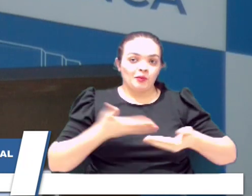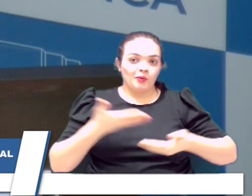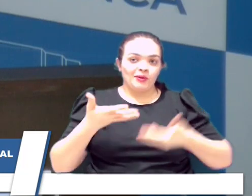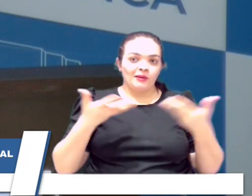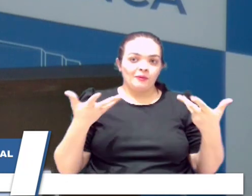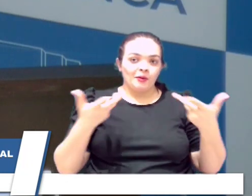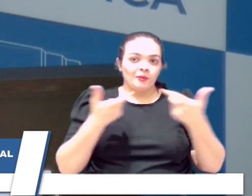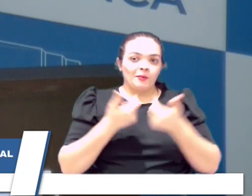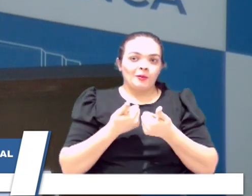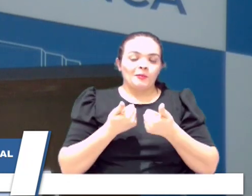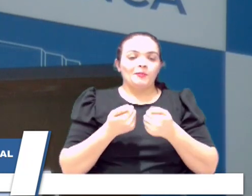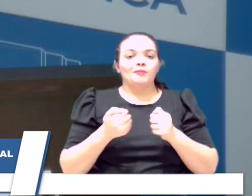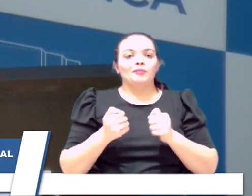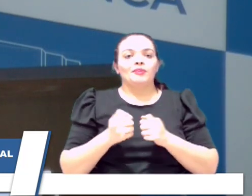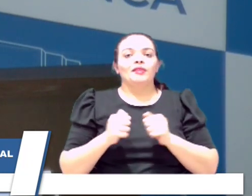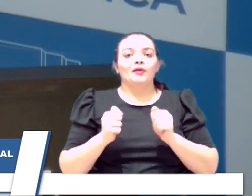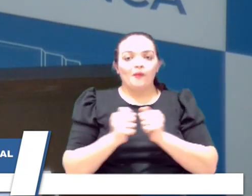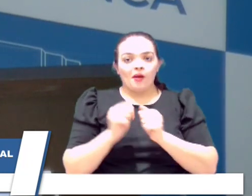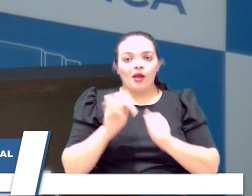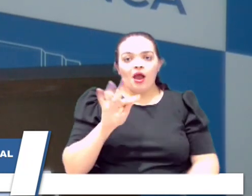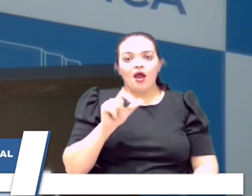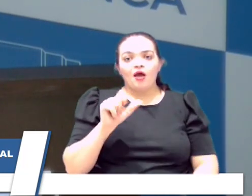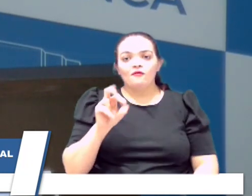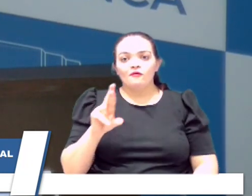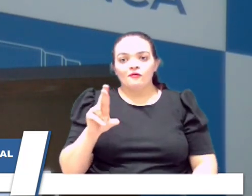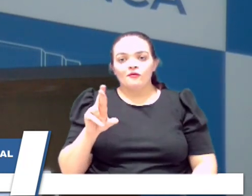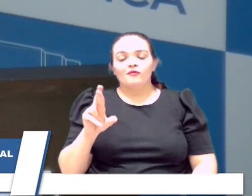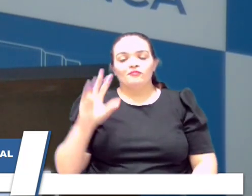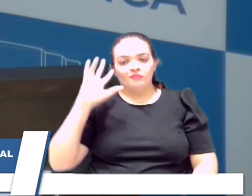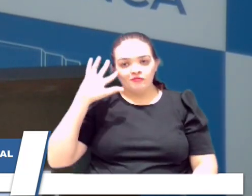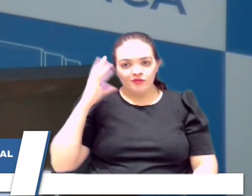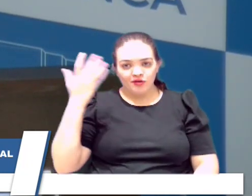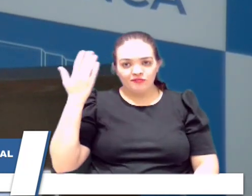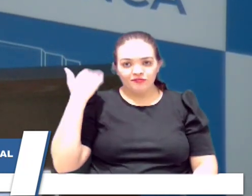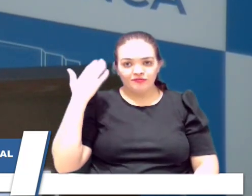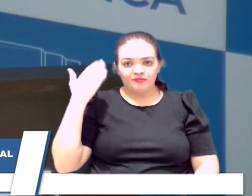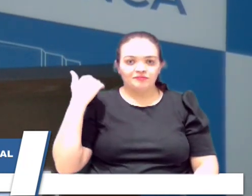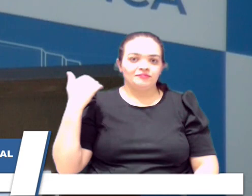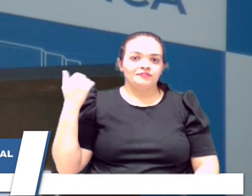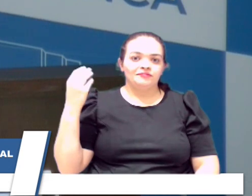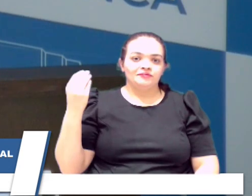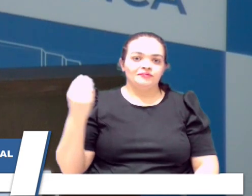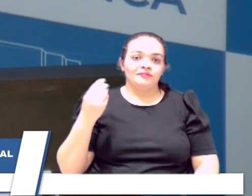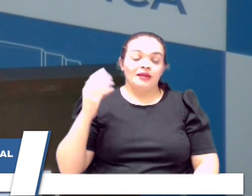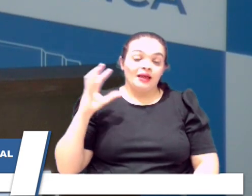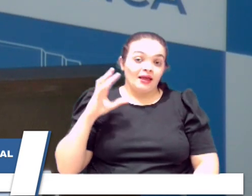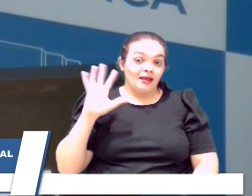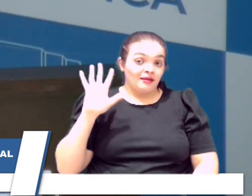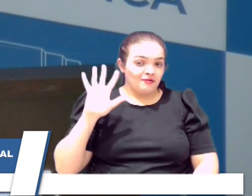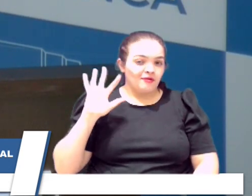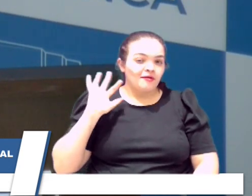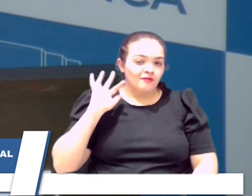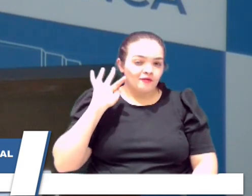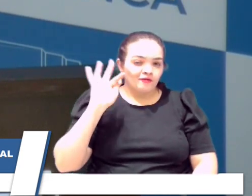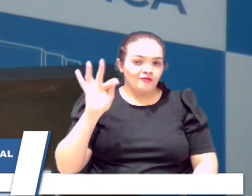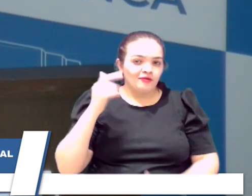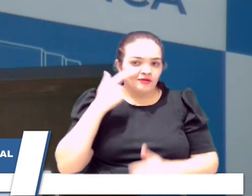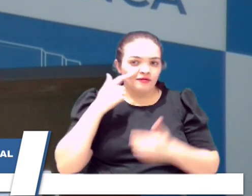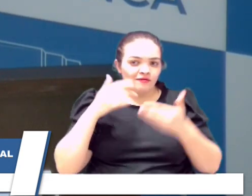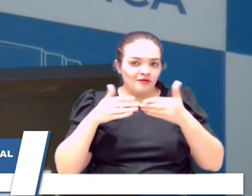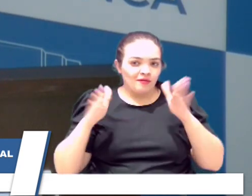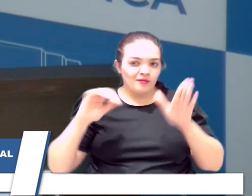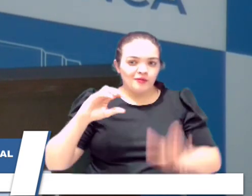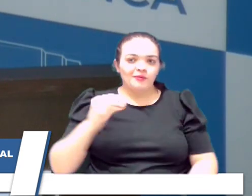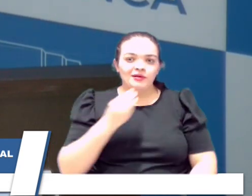excelência, assim como lá na Flor também já é oferecido. E em breve as portas estão abertas para todo mundo,